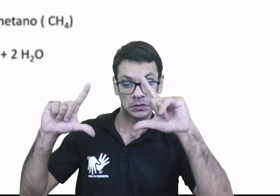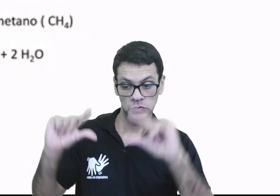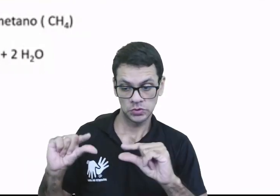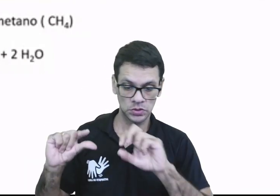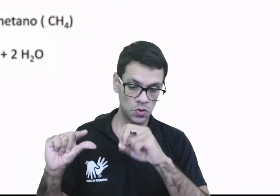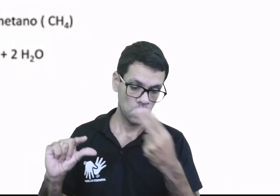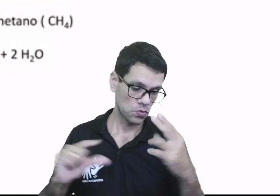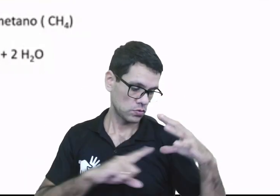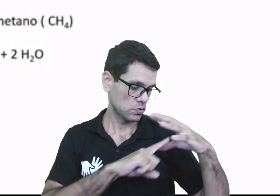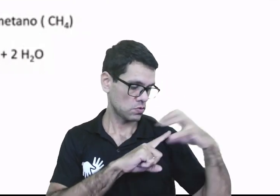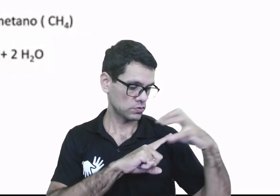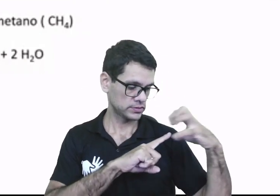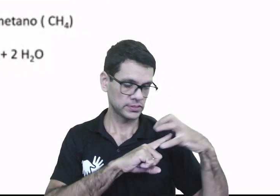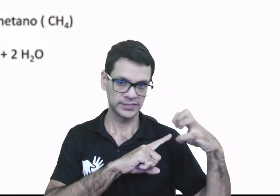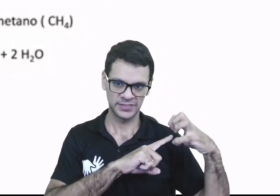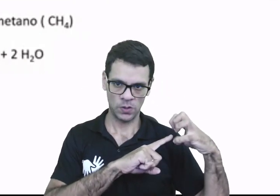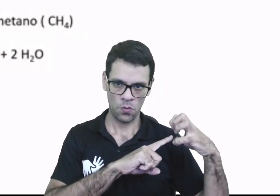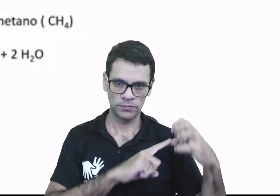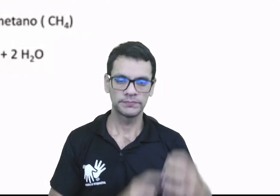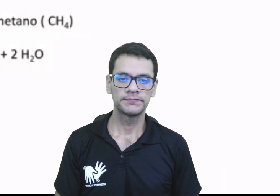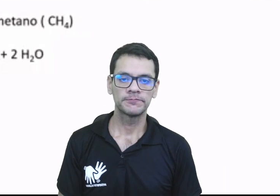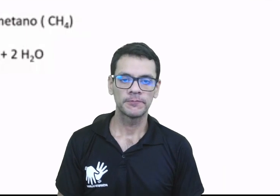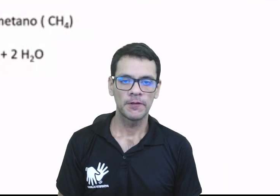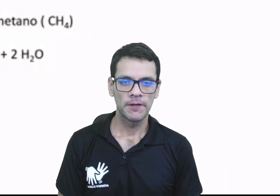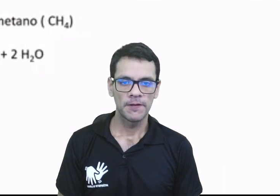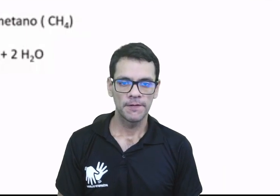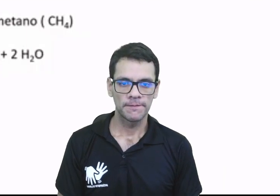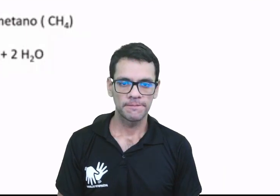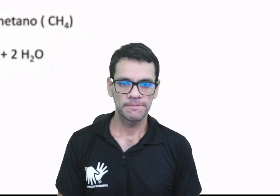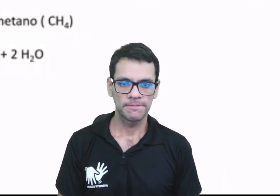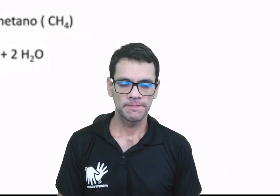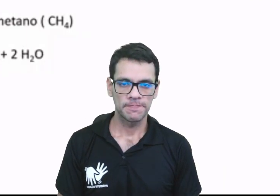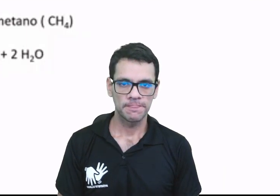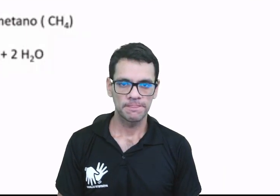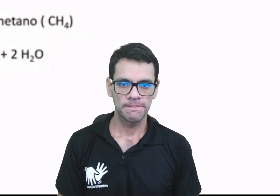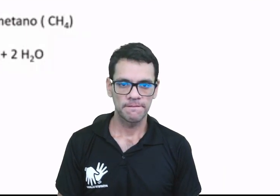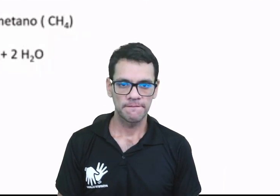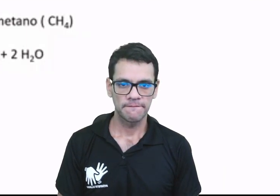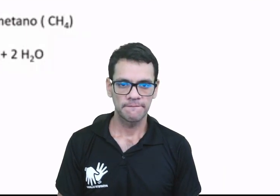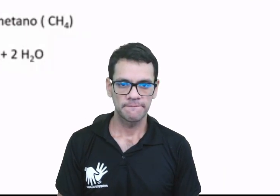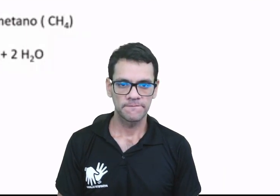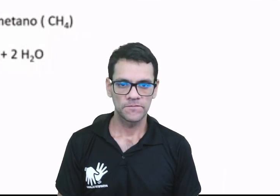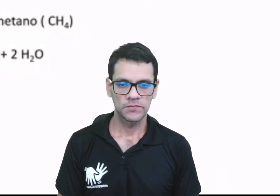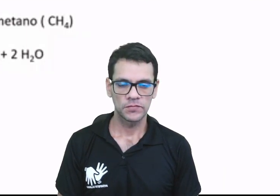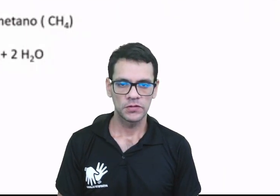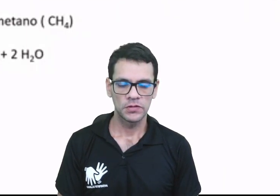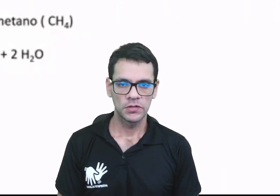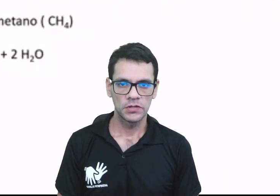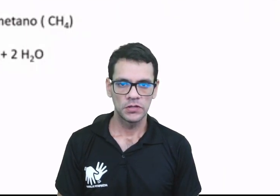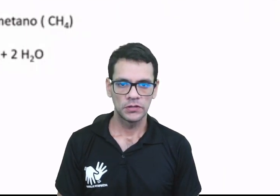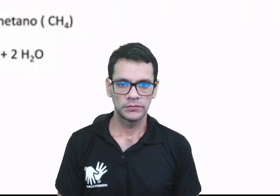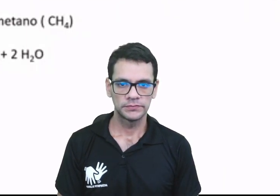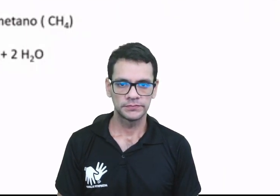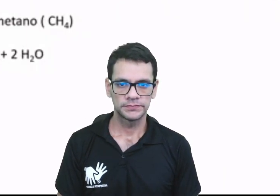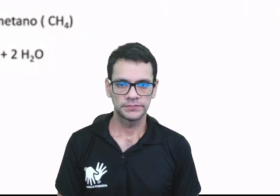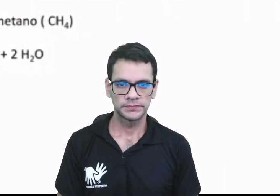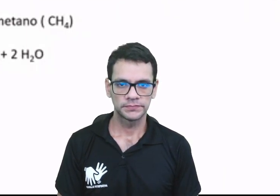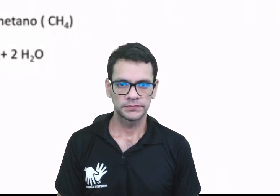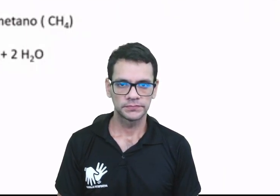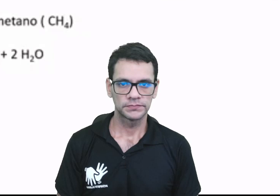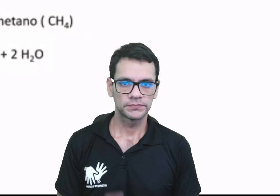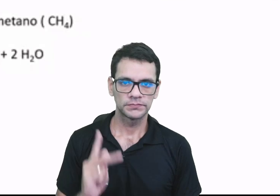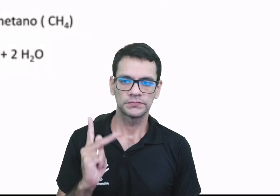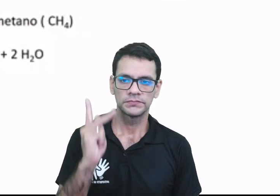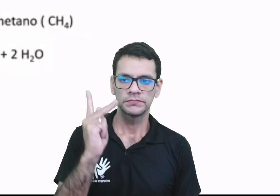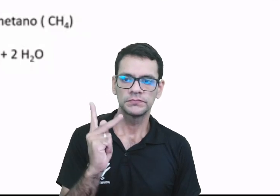redução. Então, aqui, ó, sozinho, quando tá sozinho assim, ó, sem carga nenhuma, qual que é o NOx